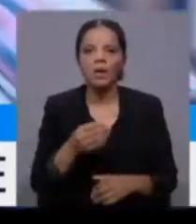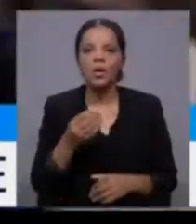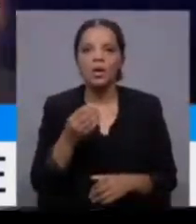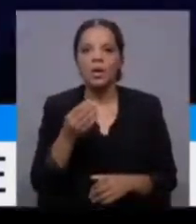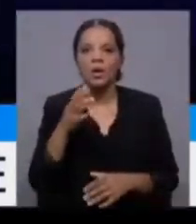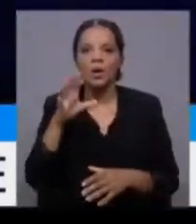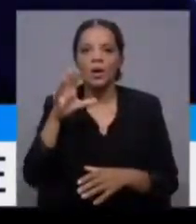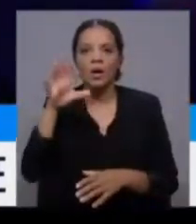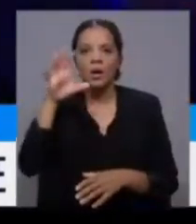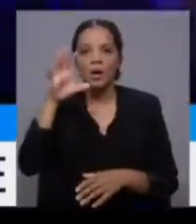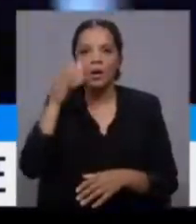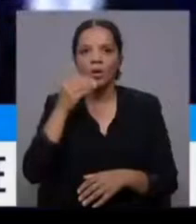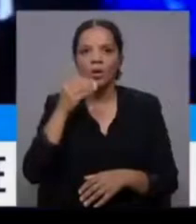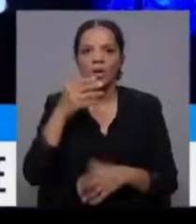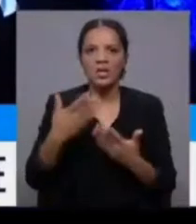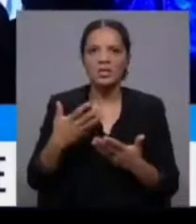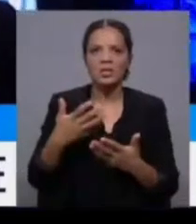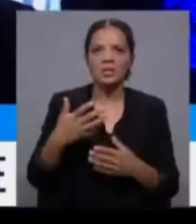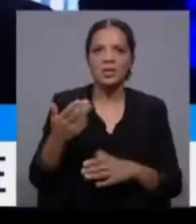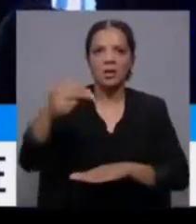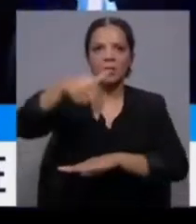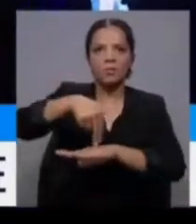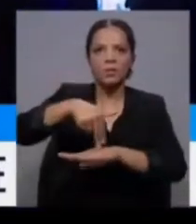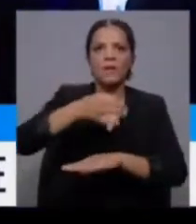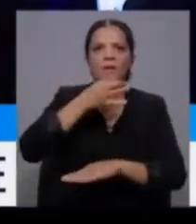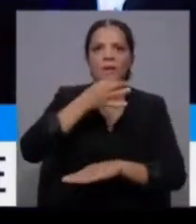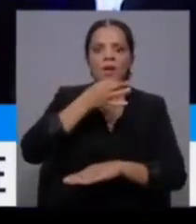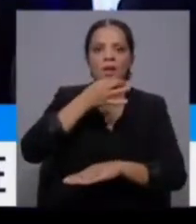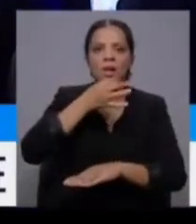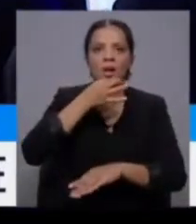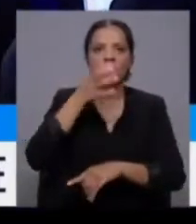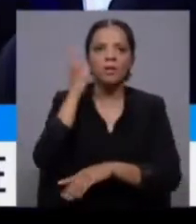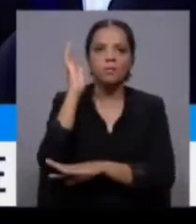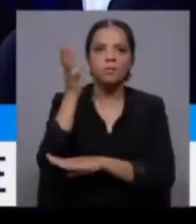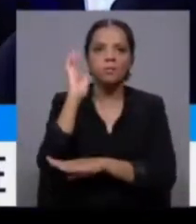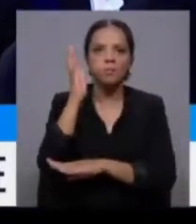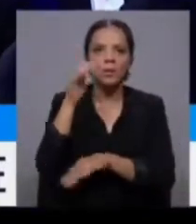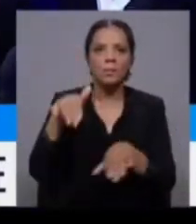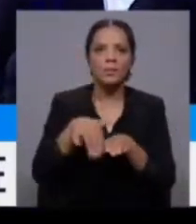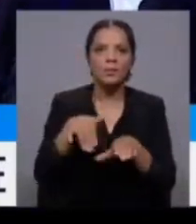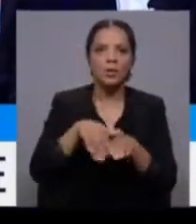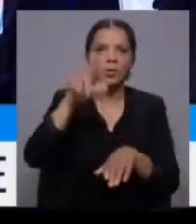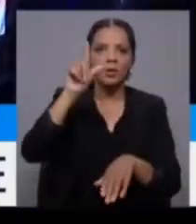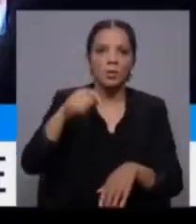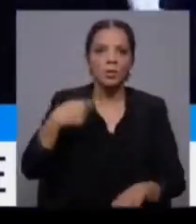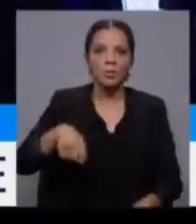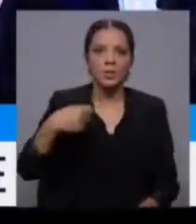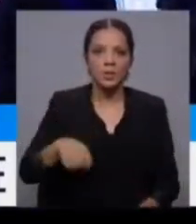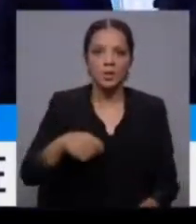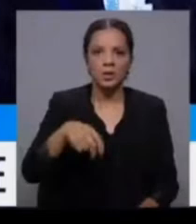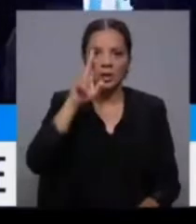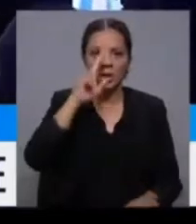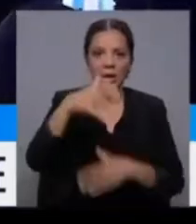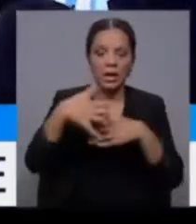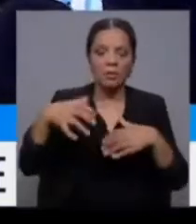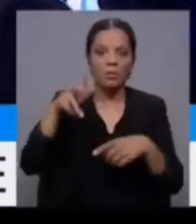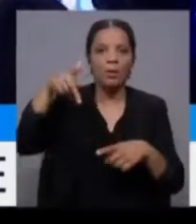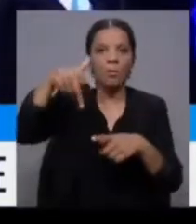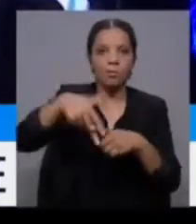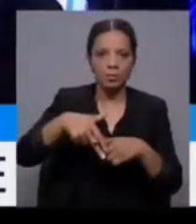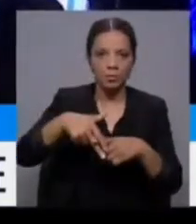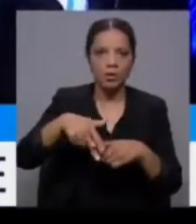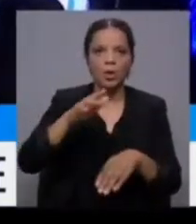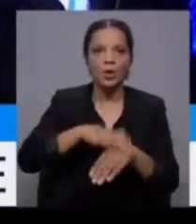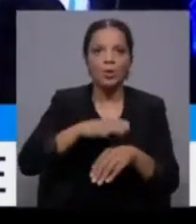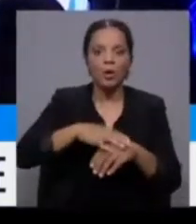nada. Foi assim, Duarte Cordeiro falava nesta conferência em que participou também o presidente da Galp, quando foi interrompido por